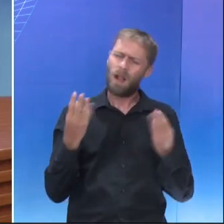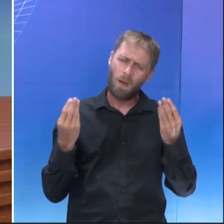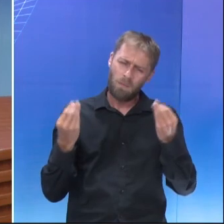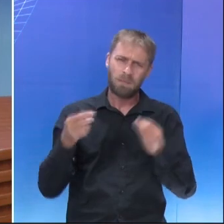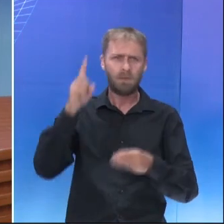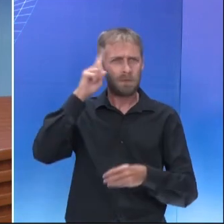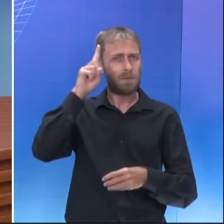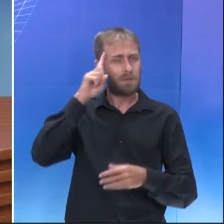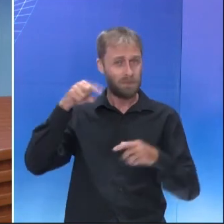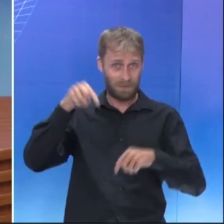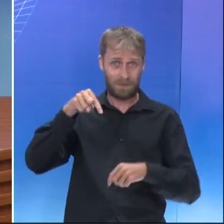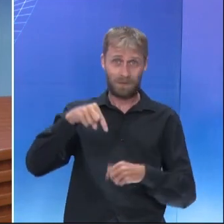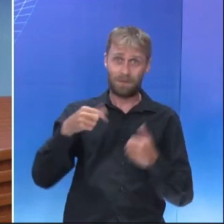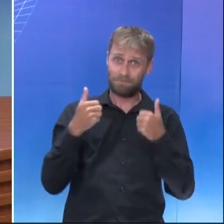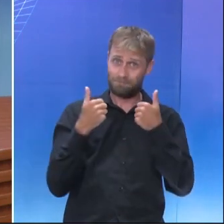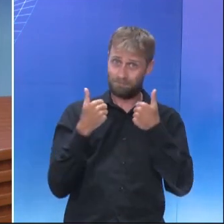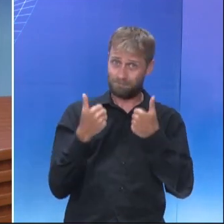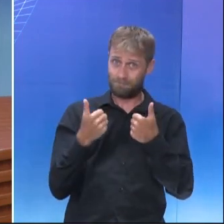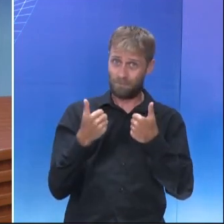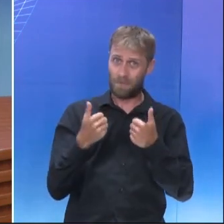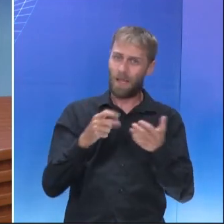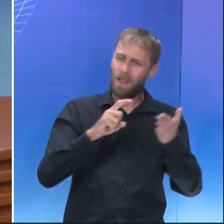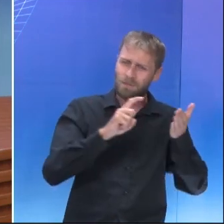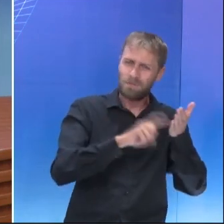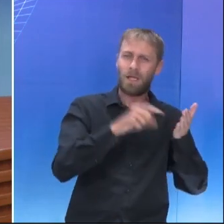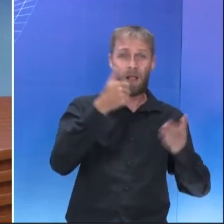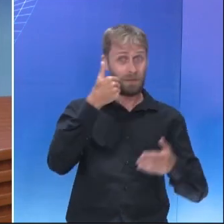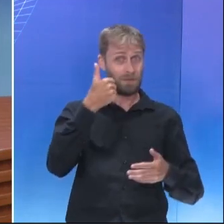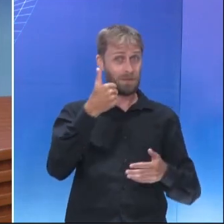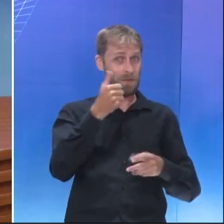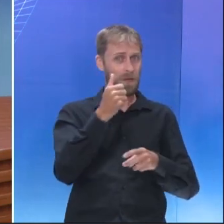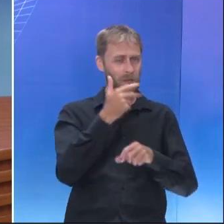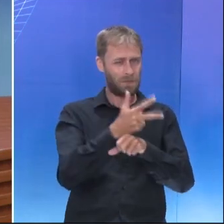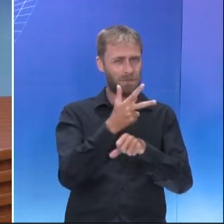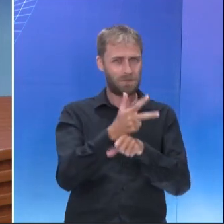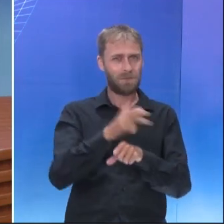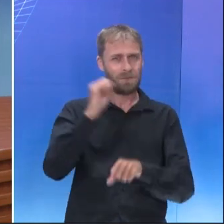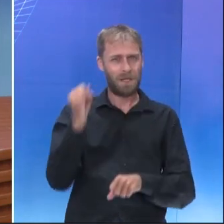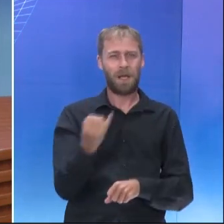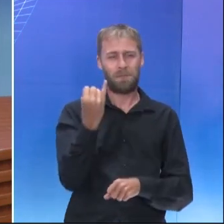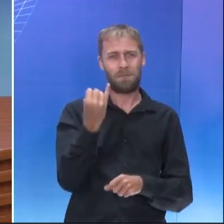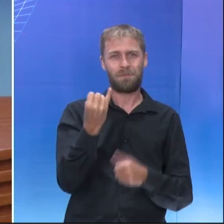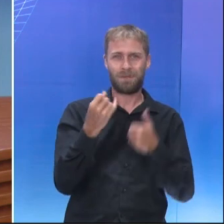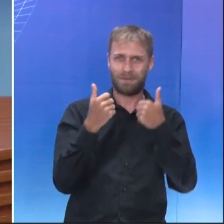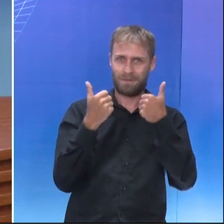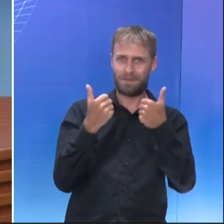dica que está sendo dado. E dá um like aí nos nossos vídeos e aproveitem bastante o